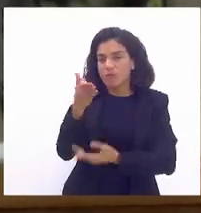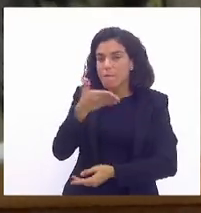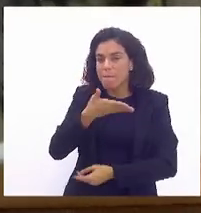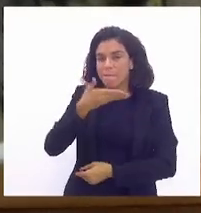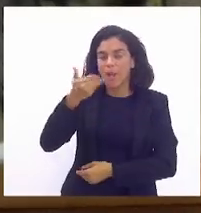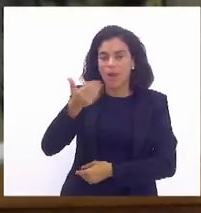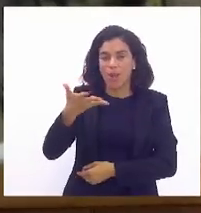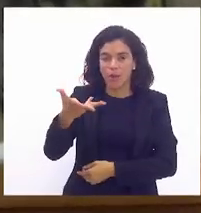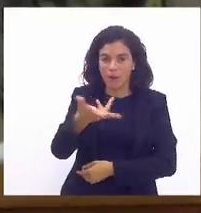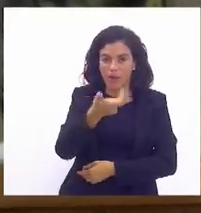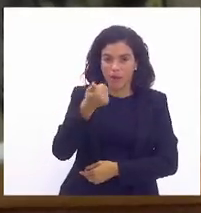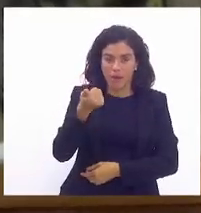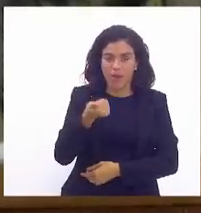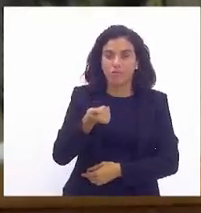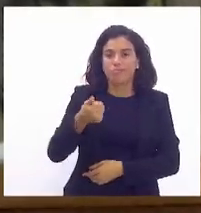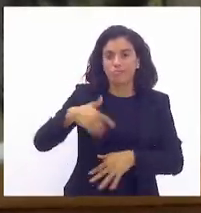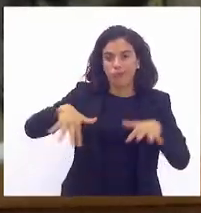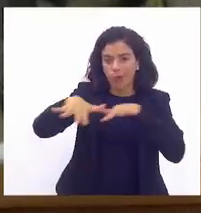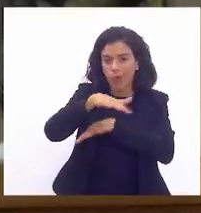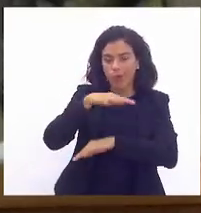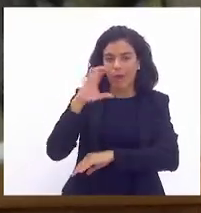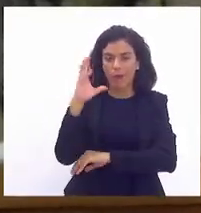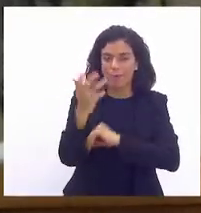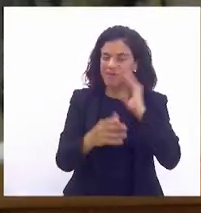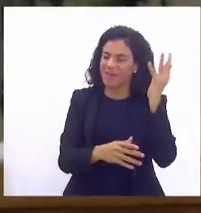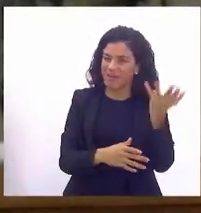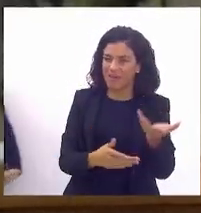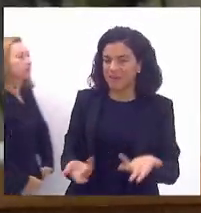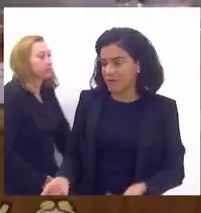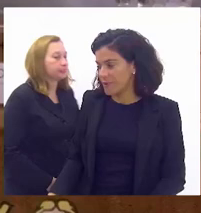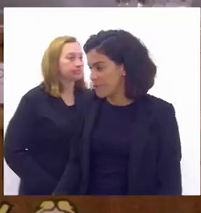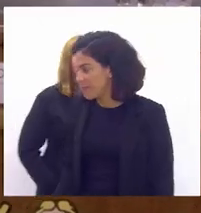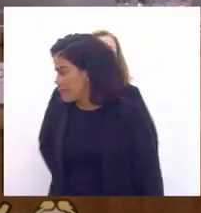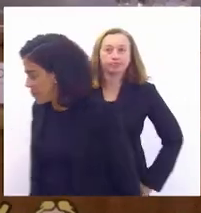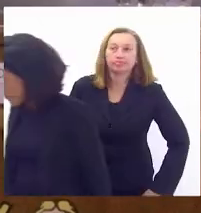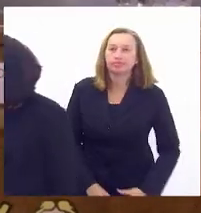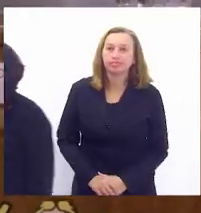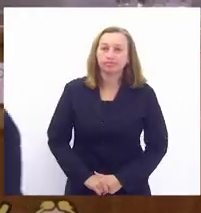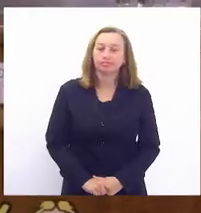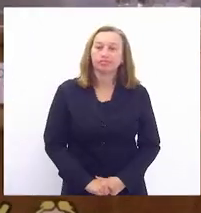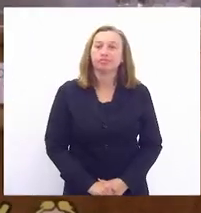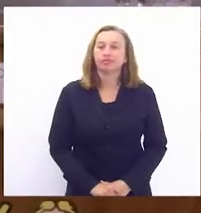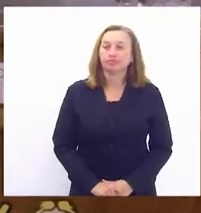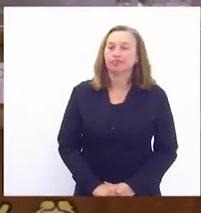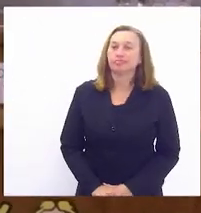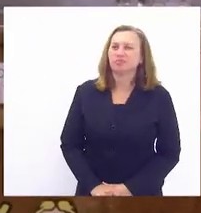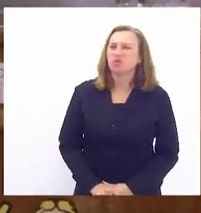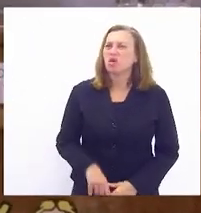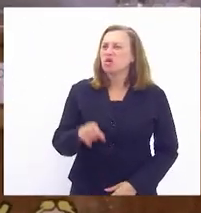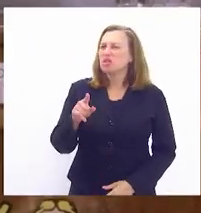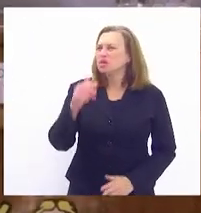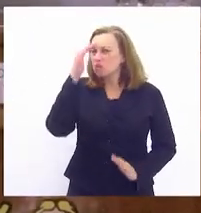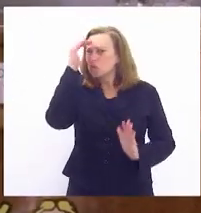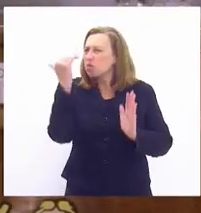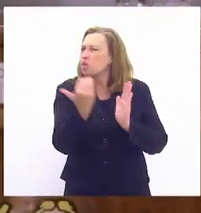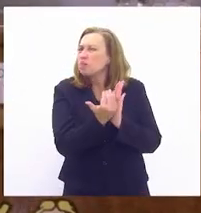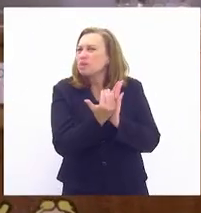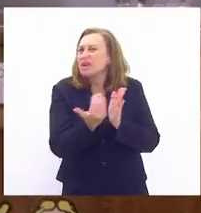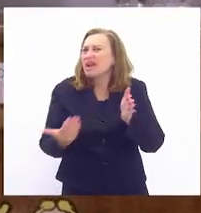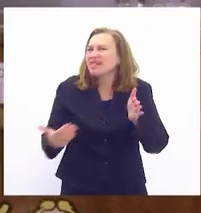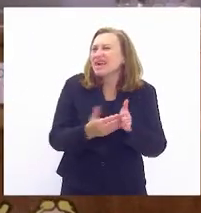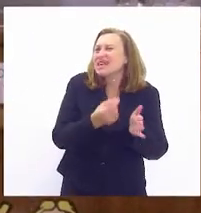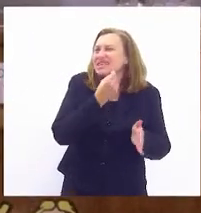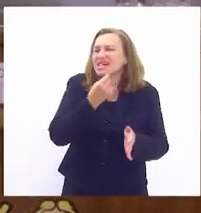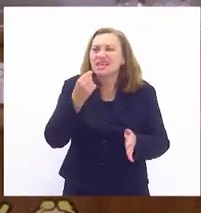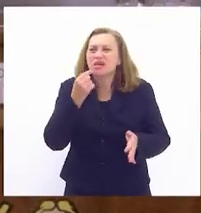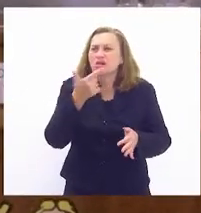da qualidade ambiental aqui. Podemos fazer então um compromisso? Se não cumprir até setembro de 2024, vocês